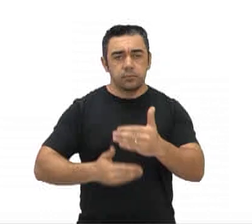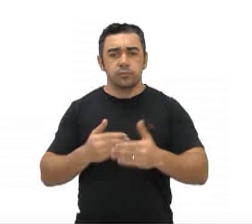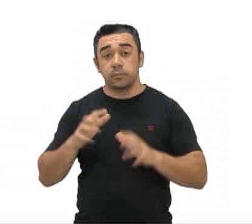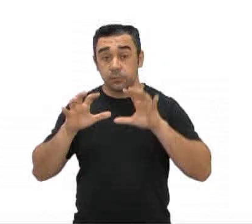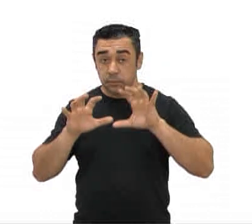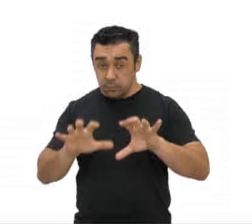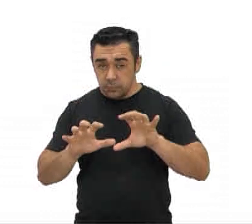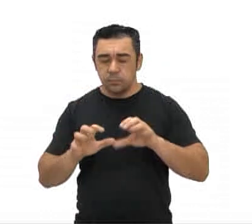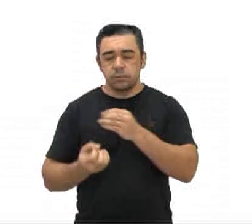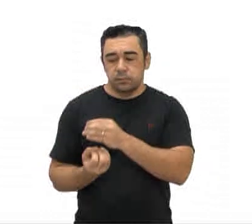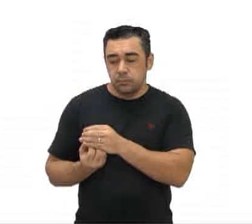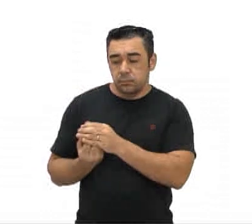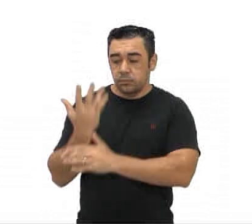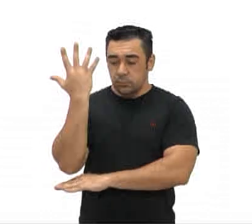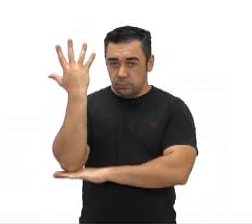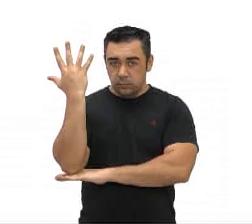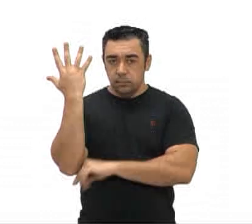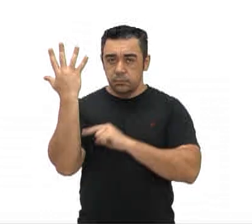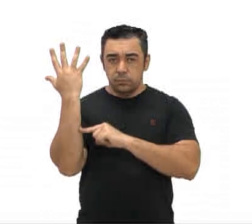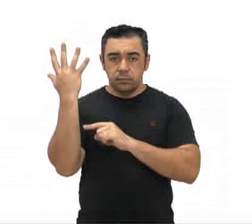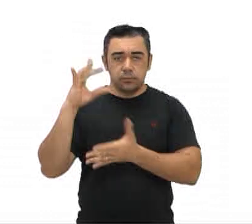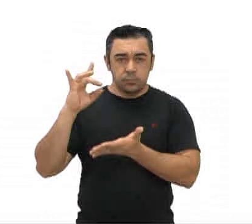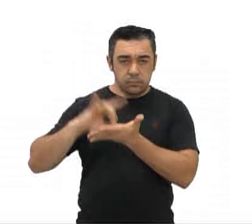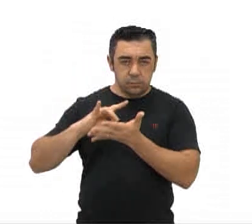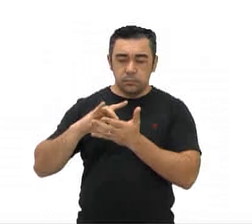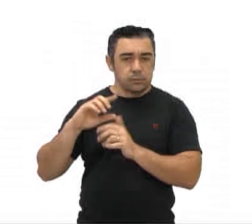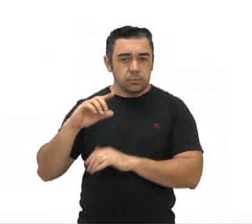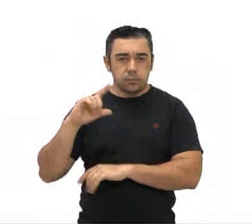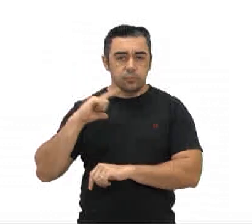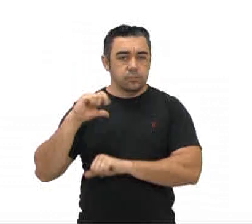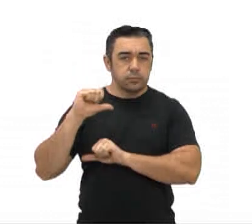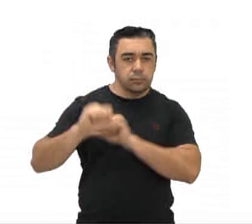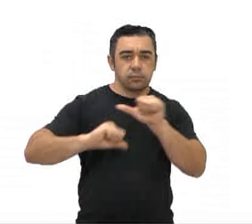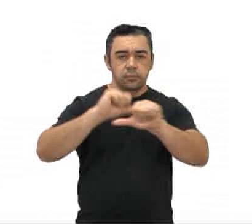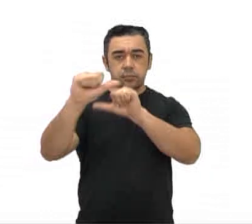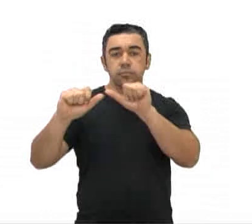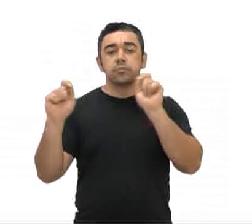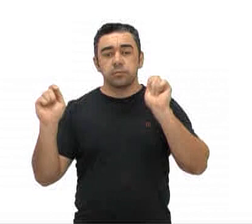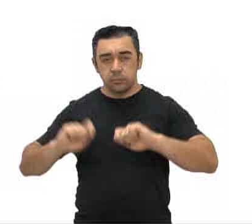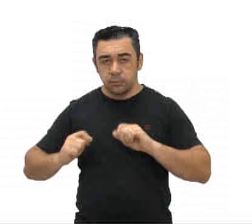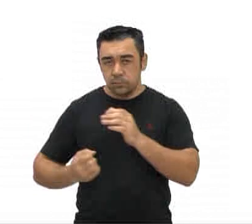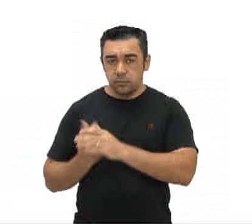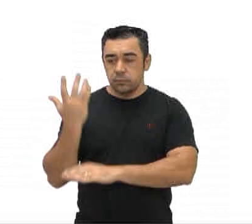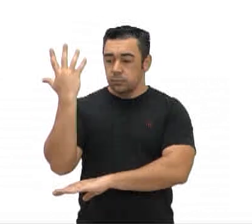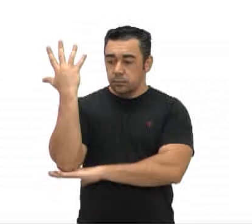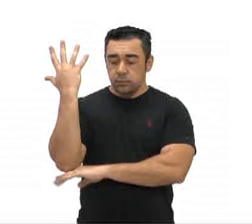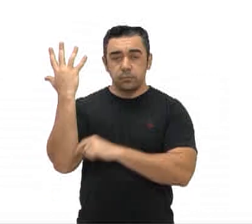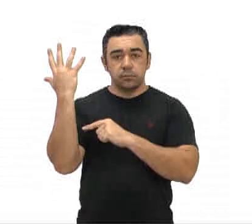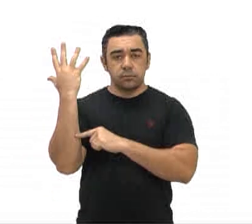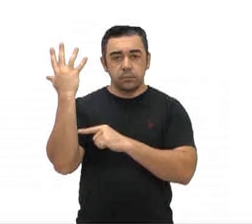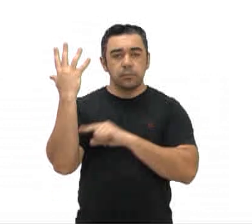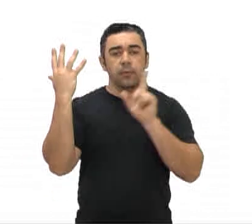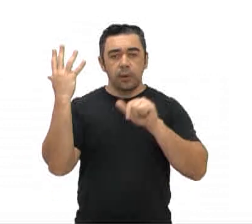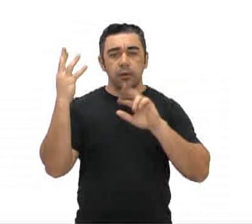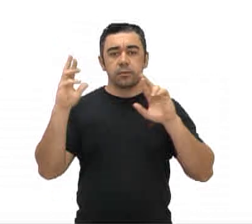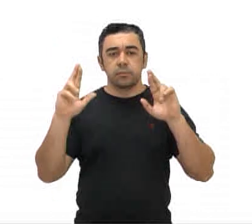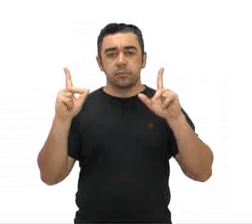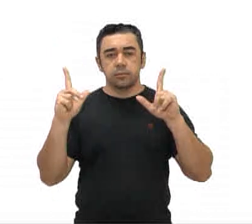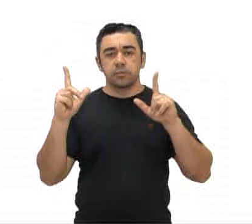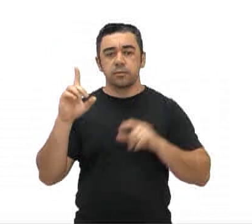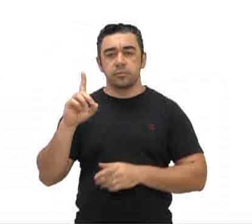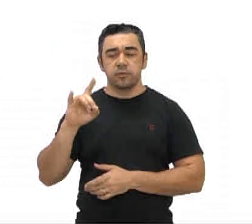plantas originalmente de uma espécie que não cruzam mais entre si podem ser consideradas como uma espécie se